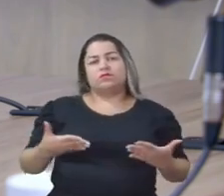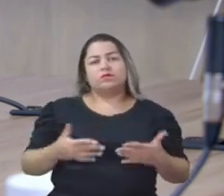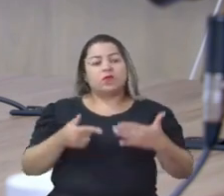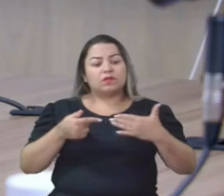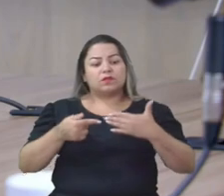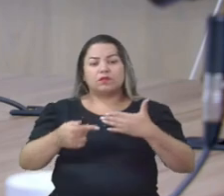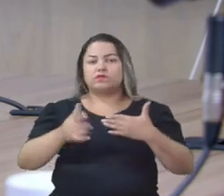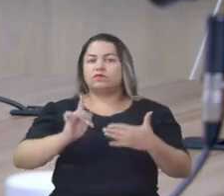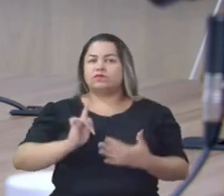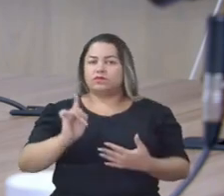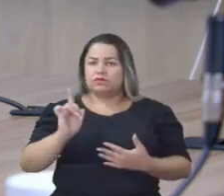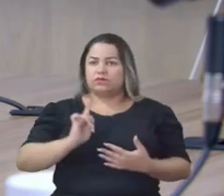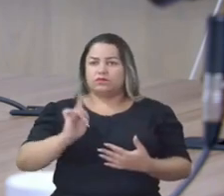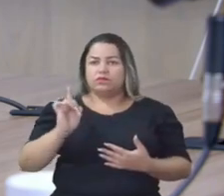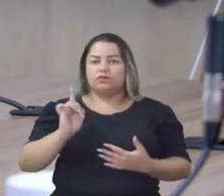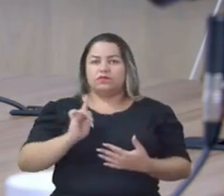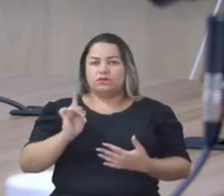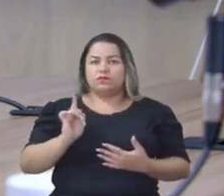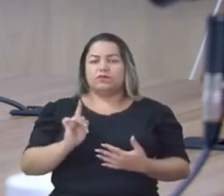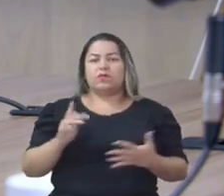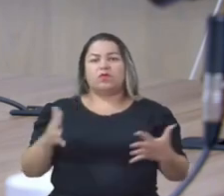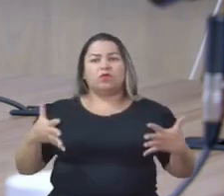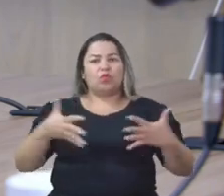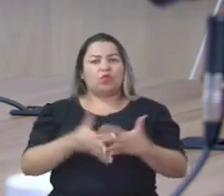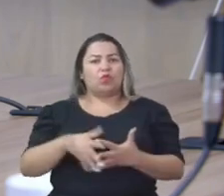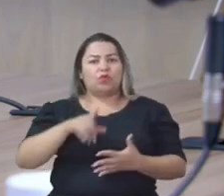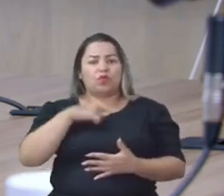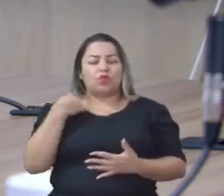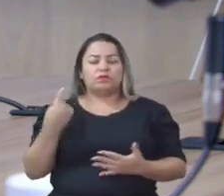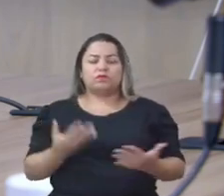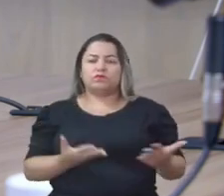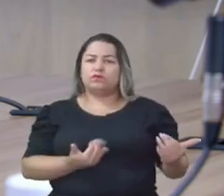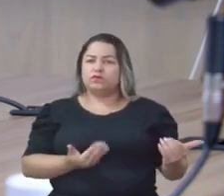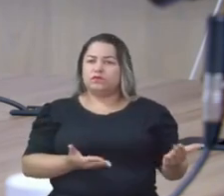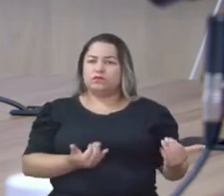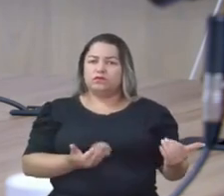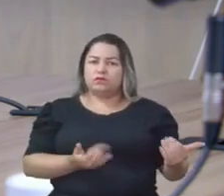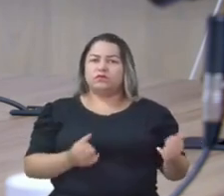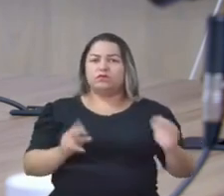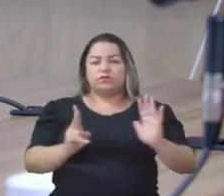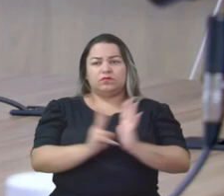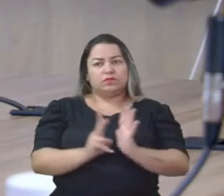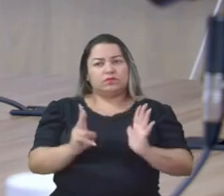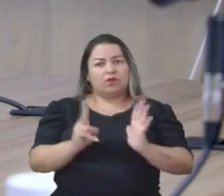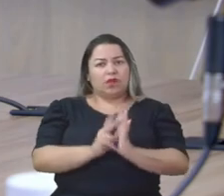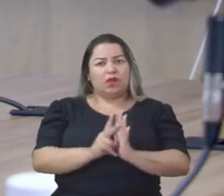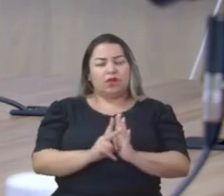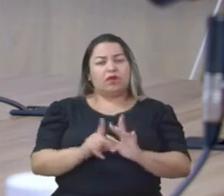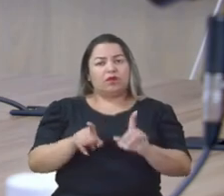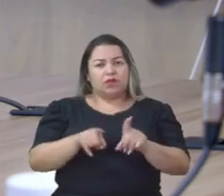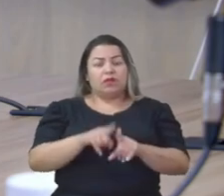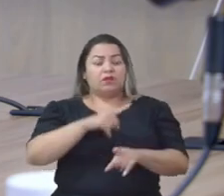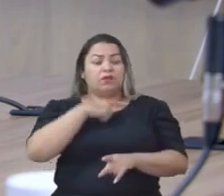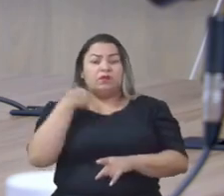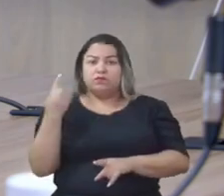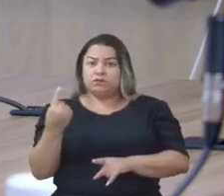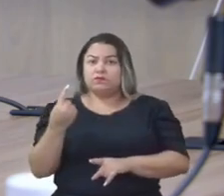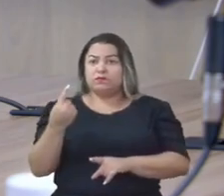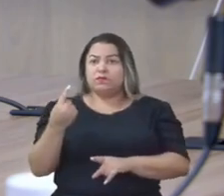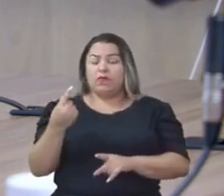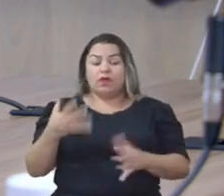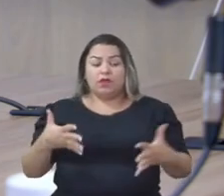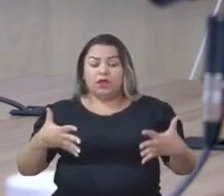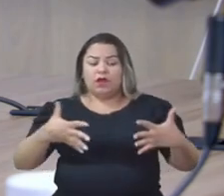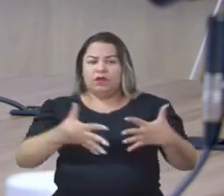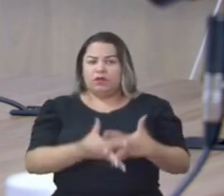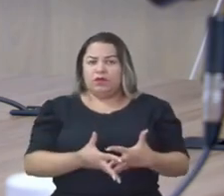semana tem tido muitos conflitos com morte de jovens, de juventude indígena, que estão sendo mortos por conta desses